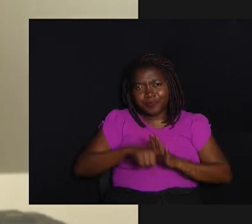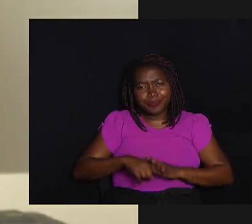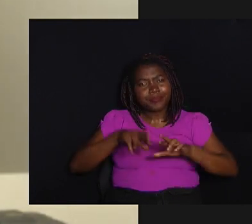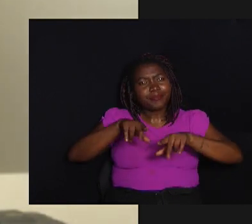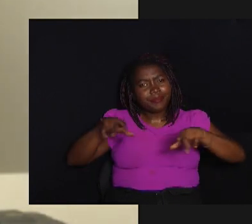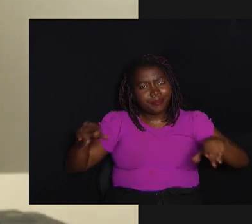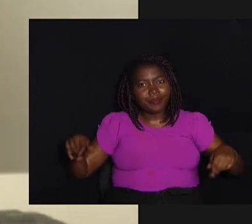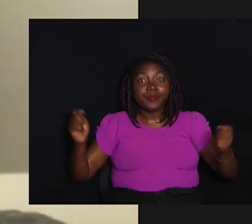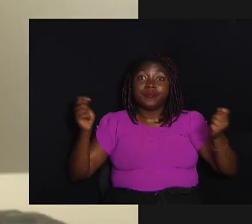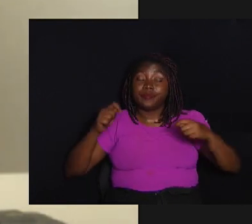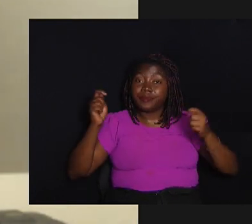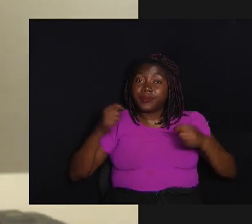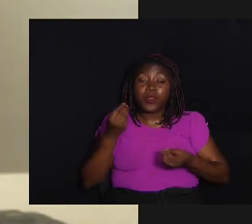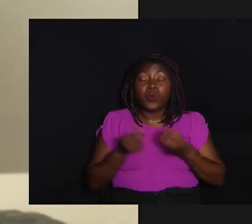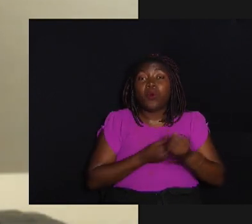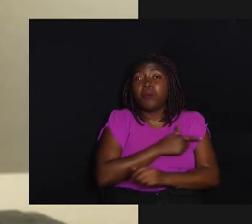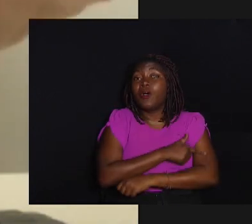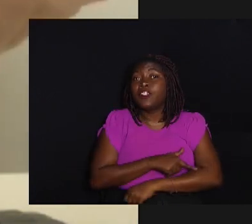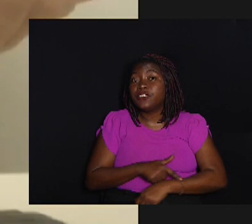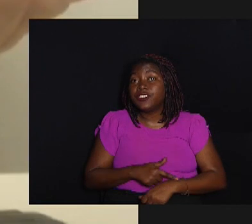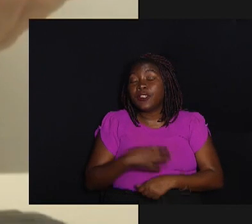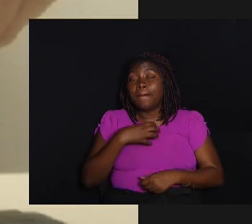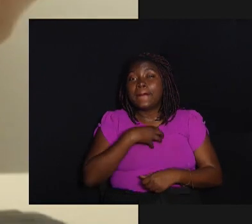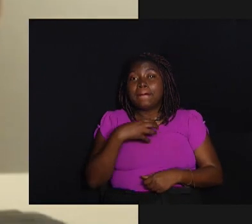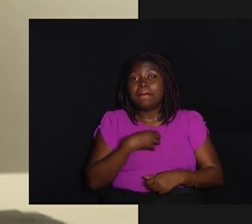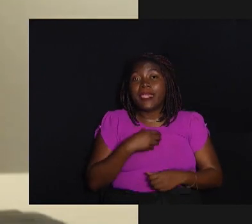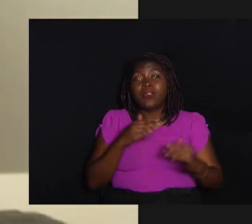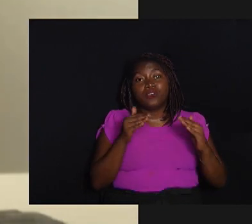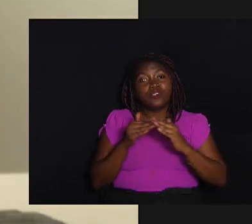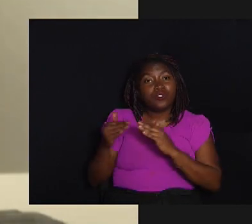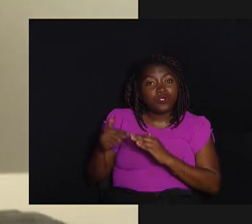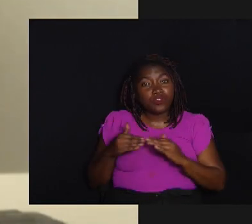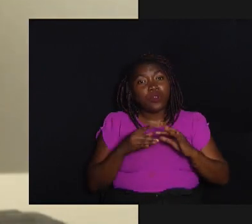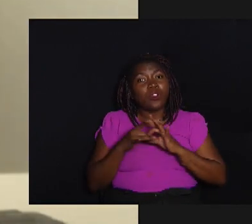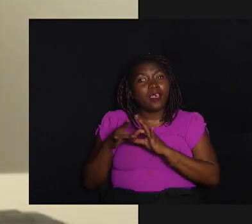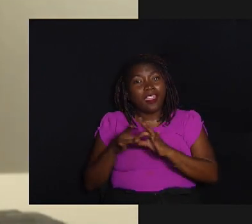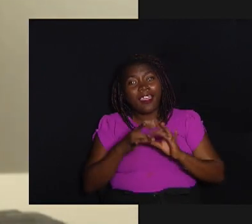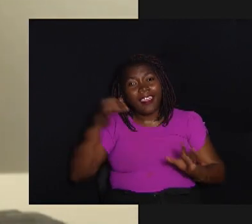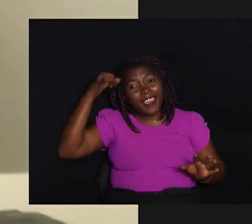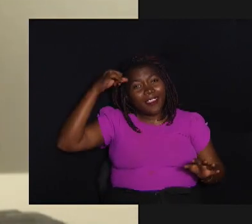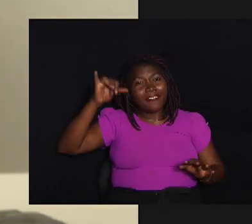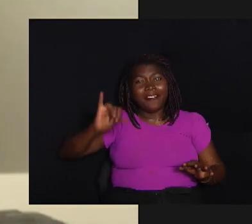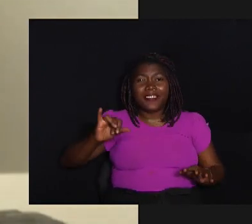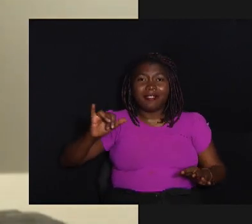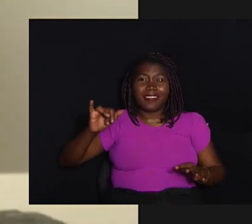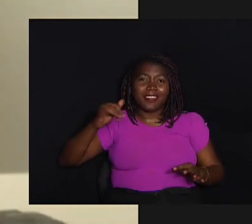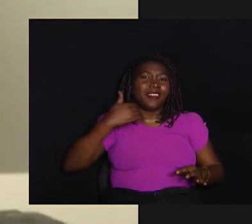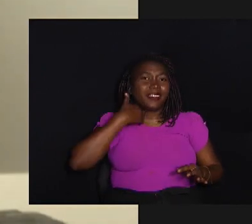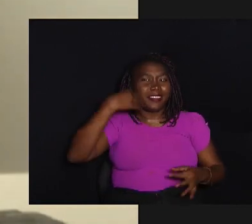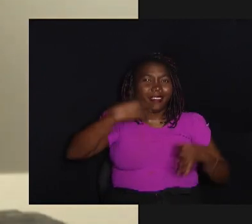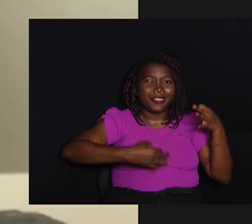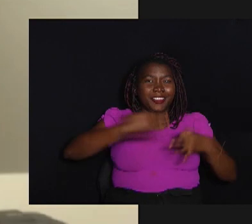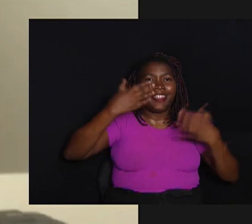como agir, meios de conciliação para evitar partir para essa via judicial e expor as